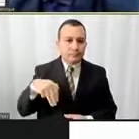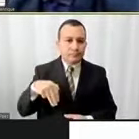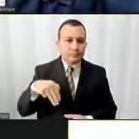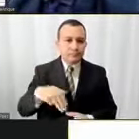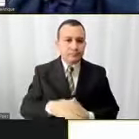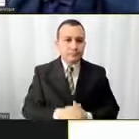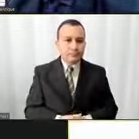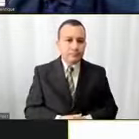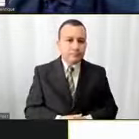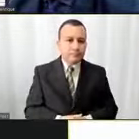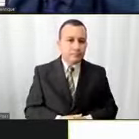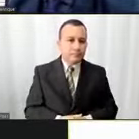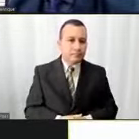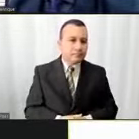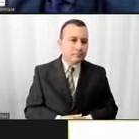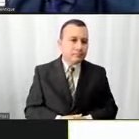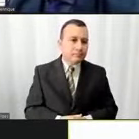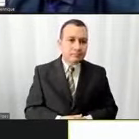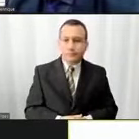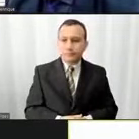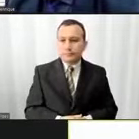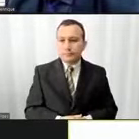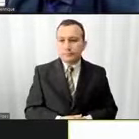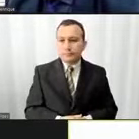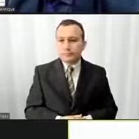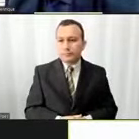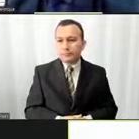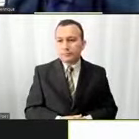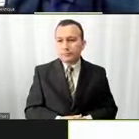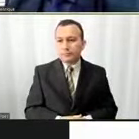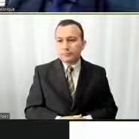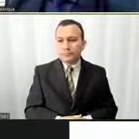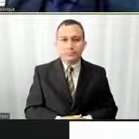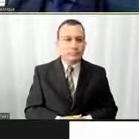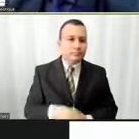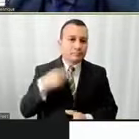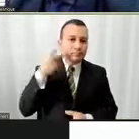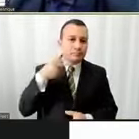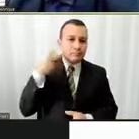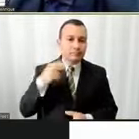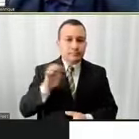vereador? Que a polícia. Vereador quem Eduardo quer que Magalhães. Seja?